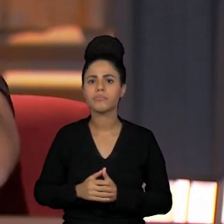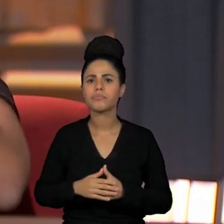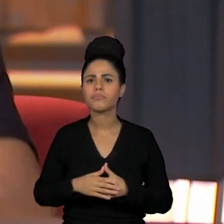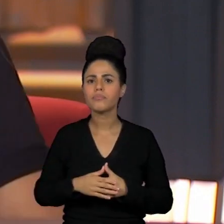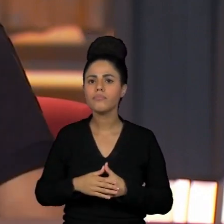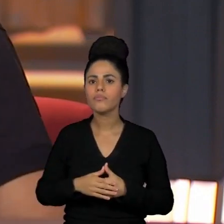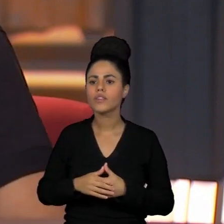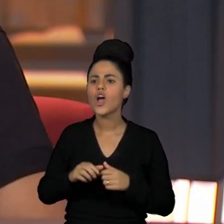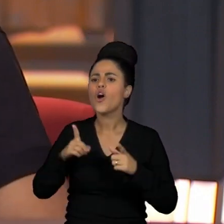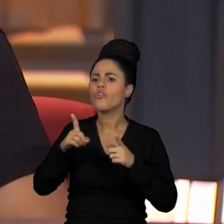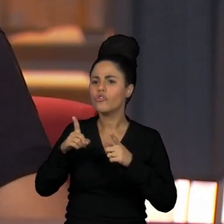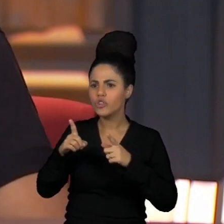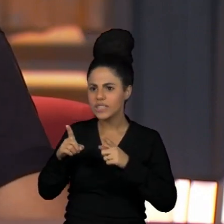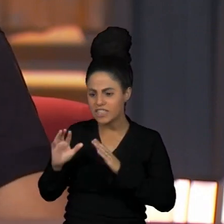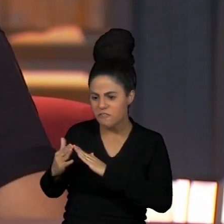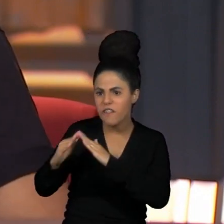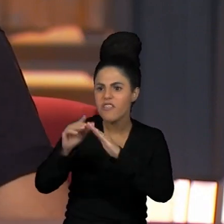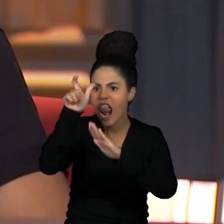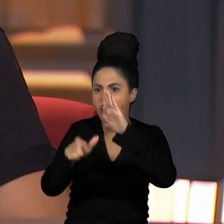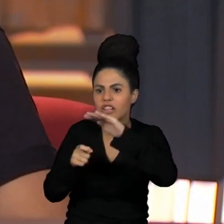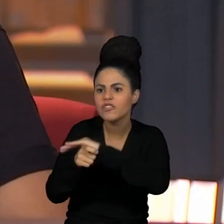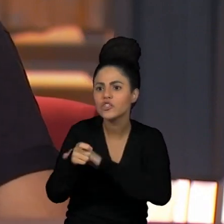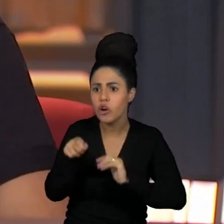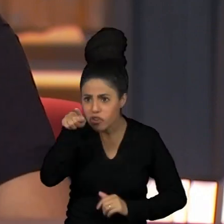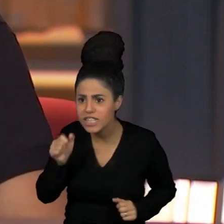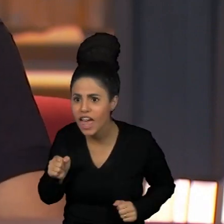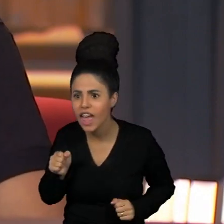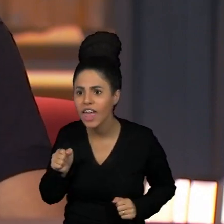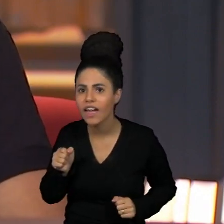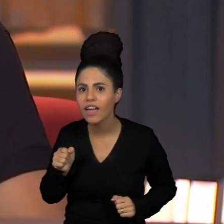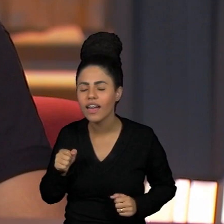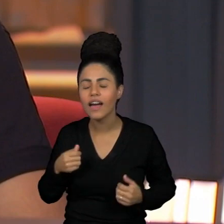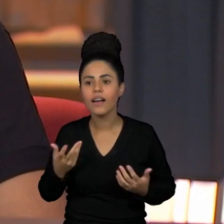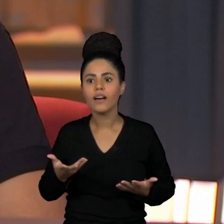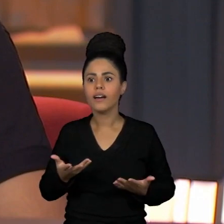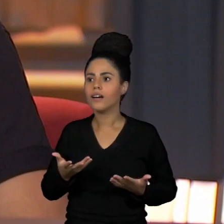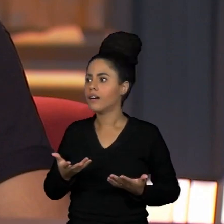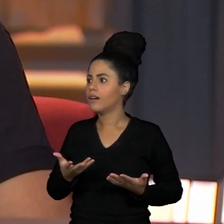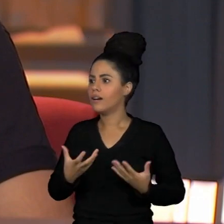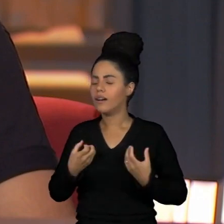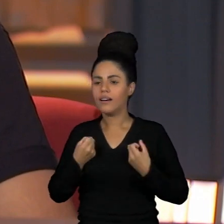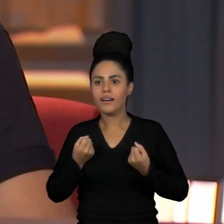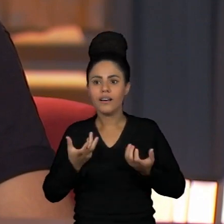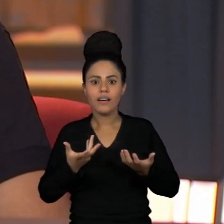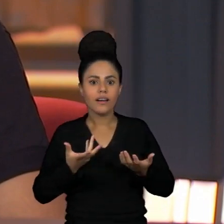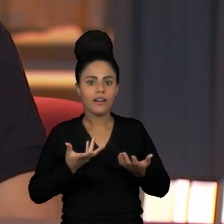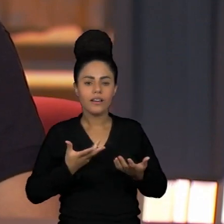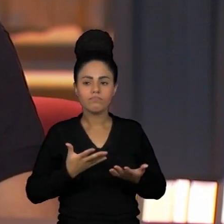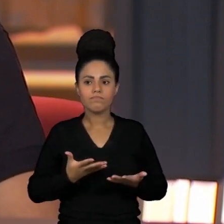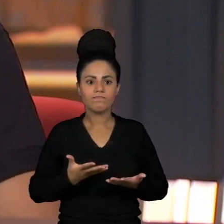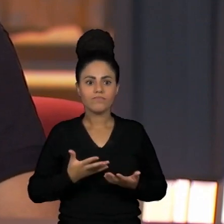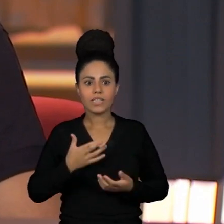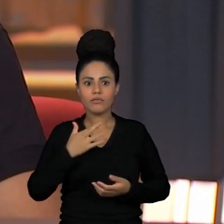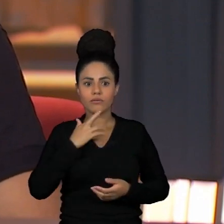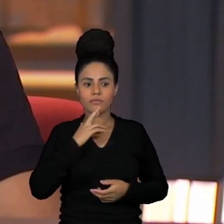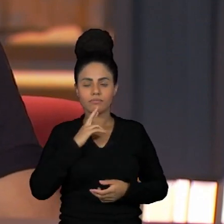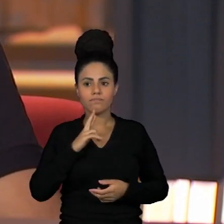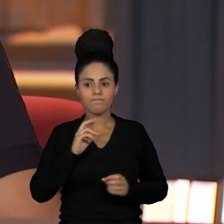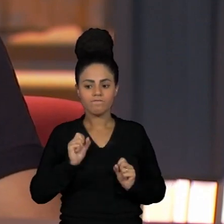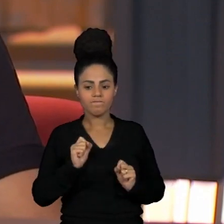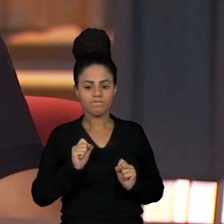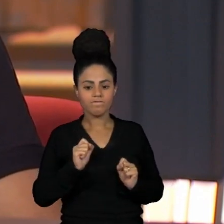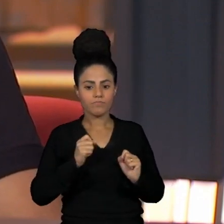você que é o Favelado Investidor? Que isso? E aí, confesso que eu fiquei meio receoso de responder.